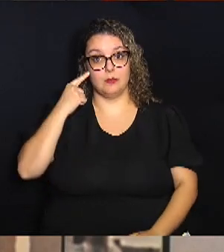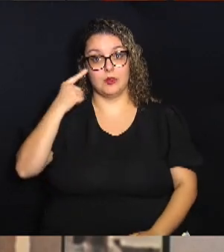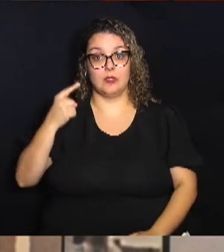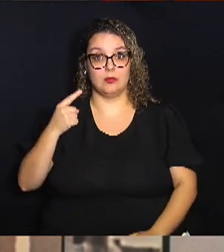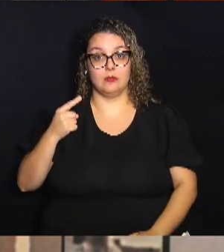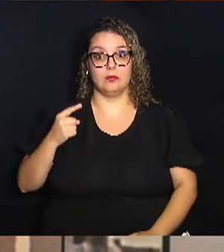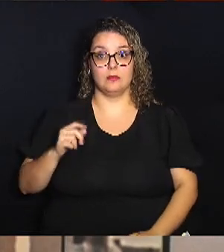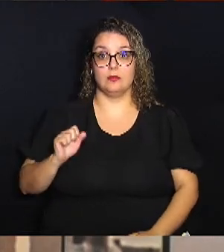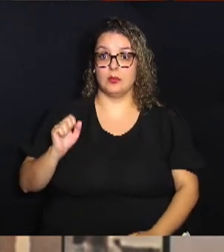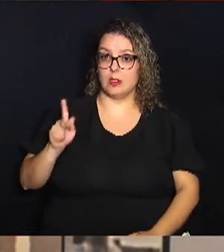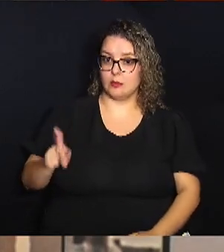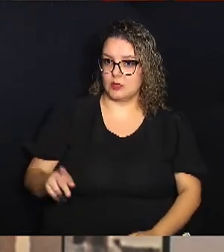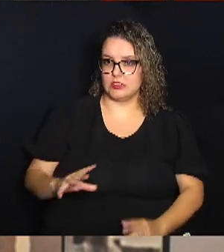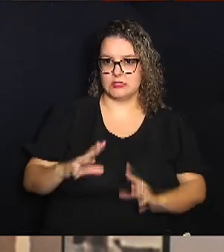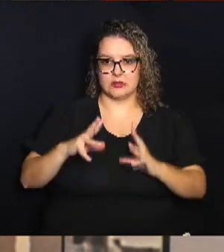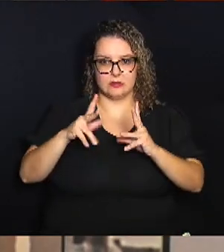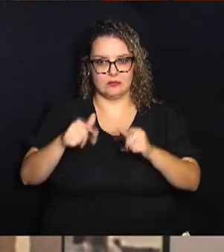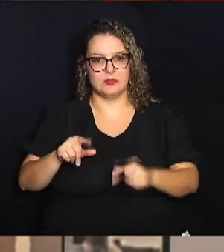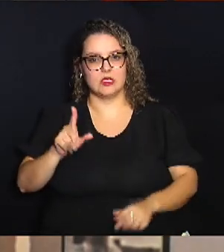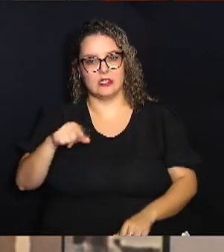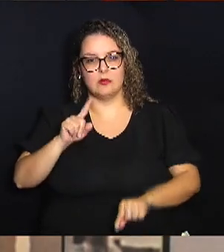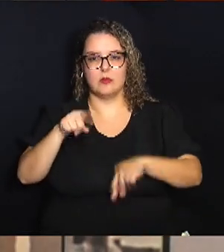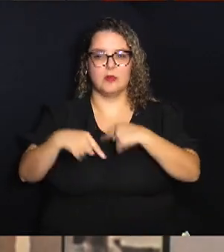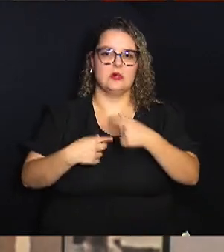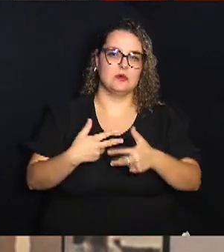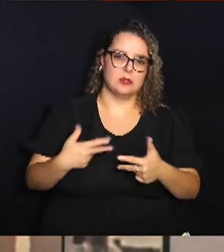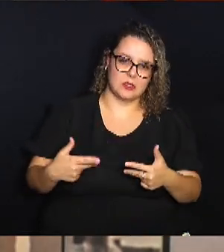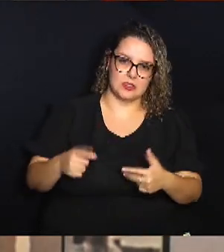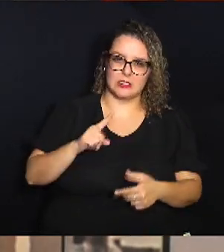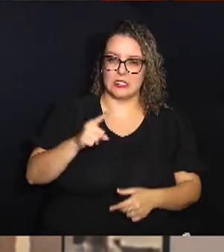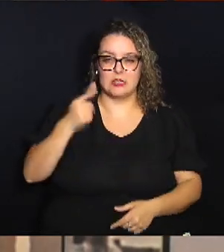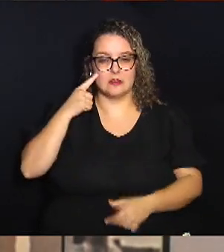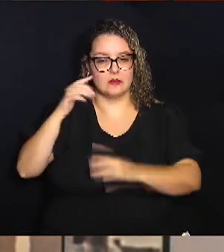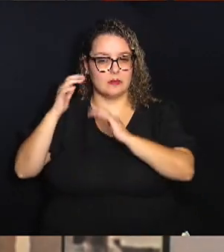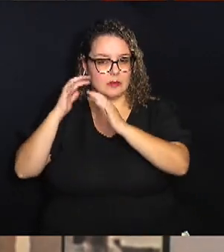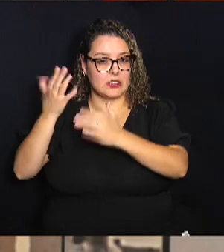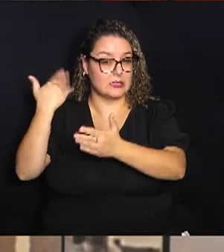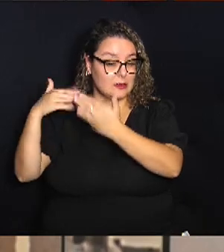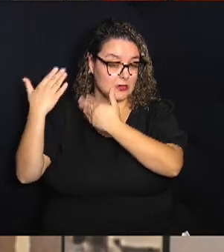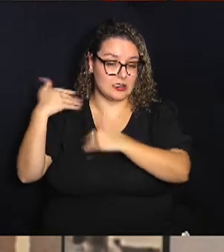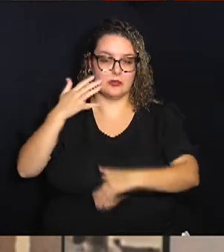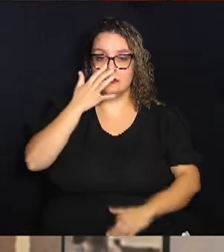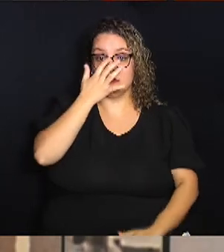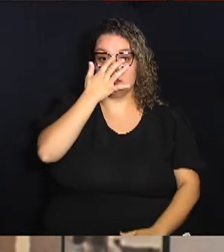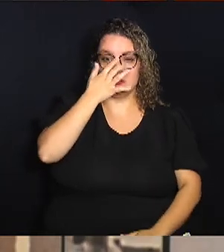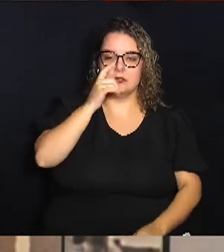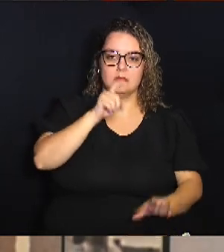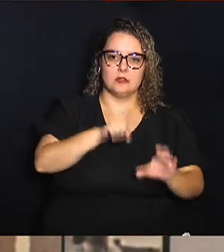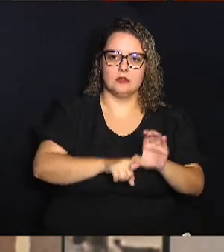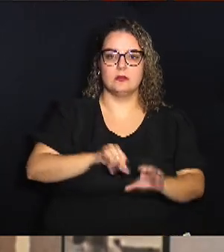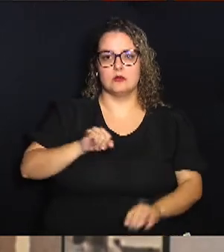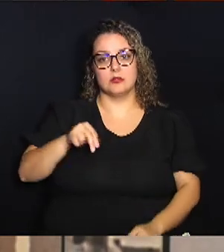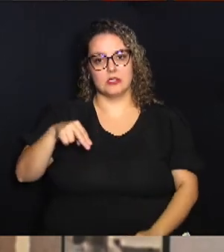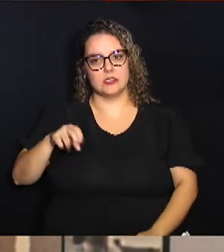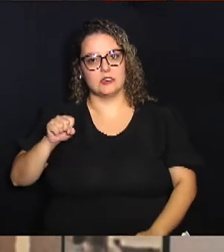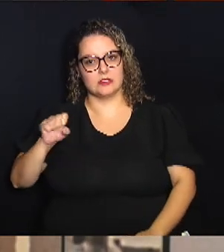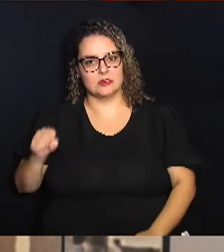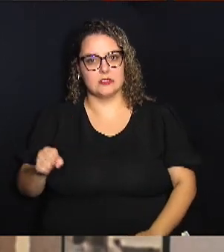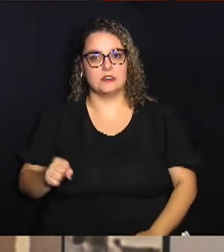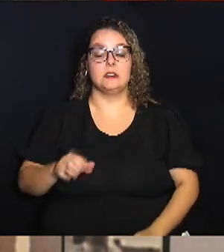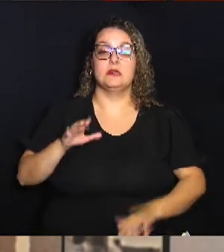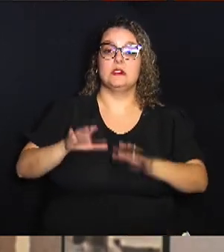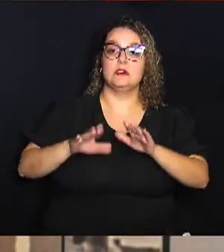plena aposentadoria, que é uma outra questão que isso não foi pensado lá atrás, depende só do INSS e às vezes tem